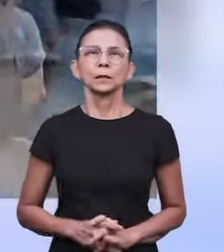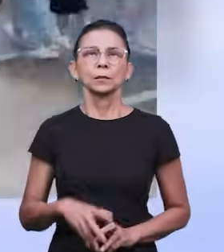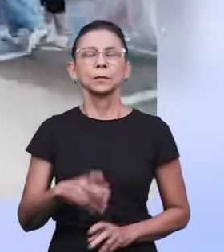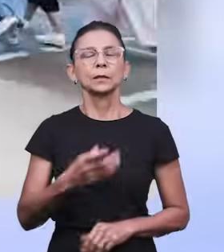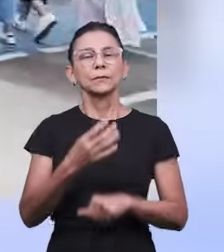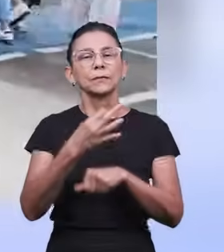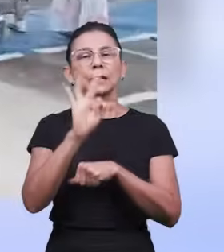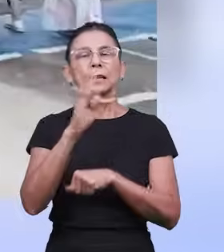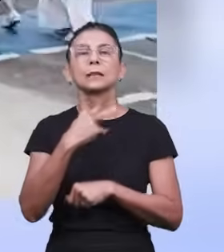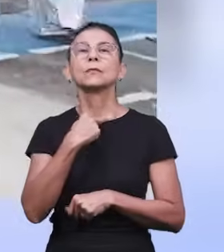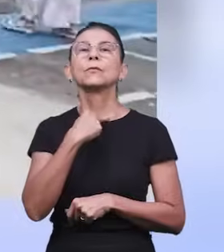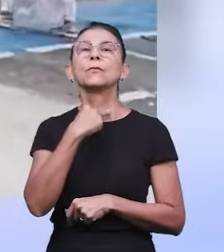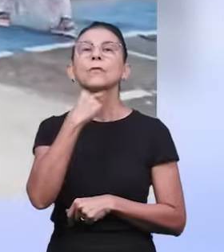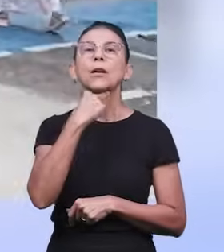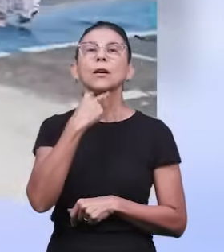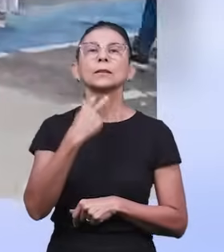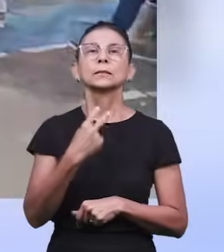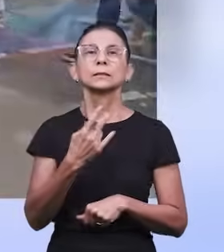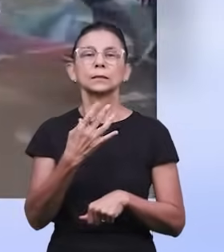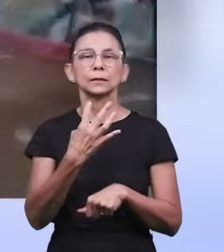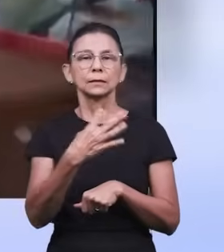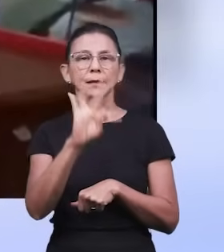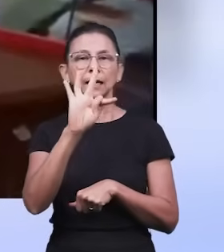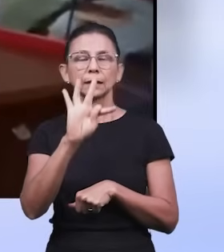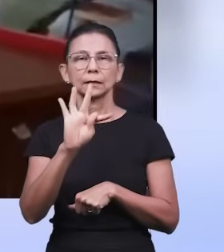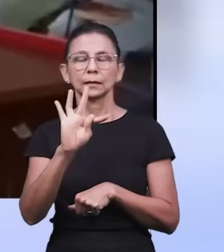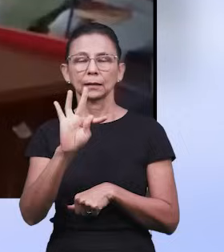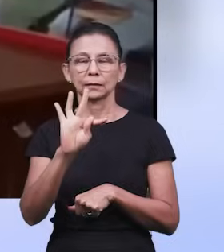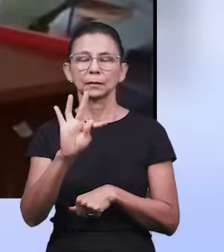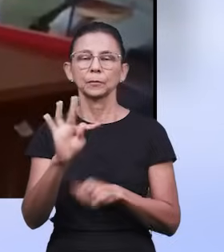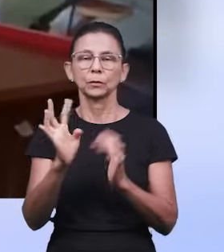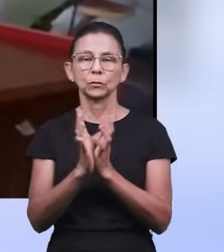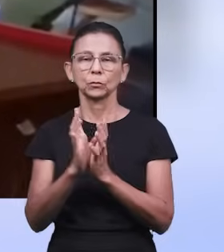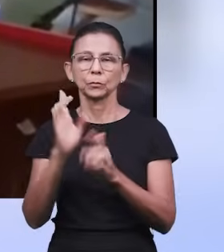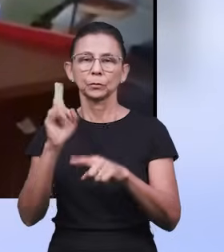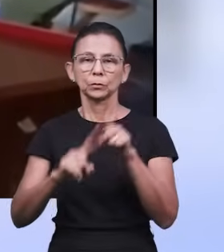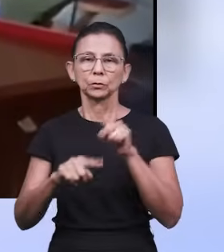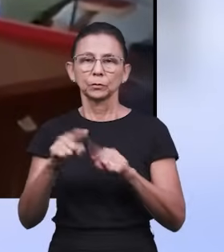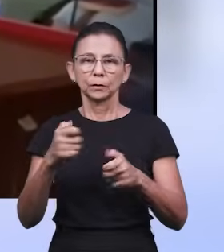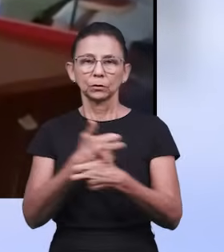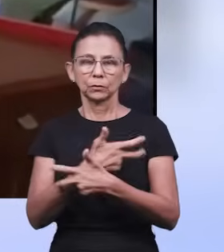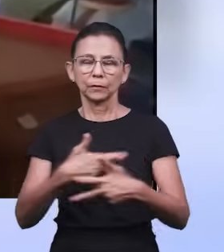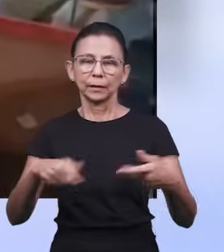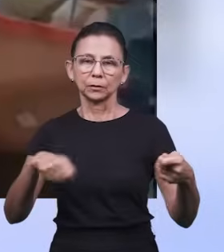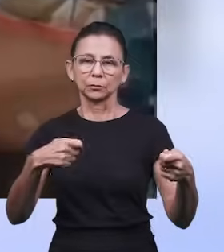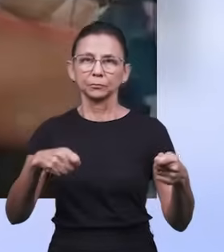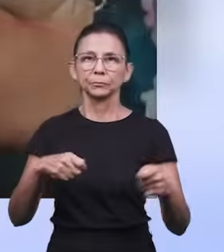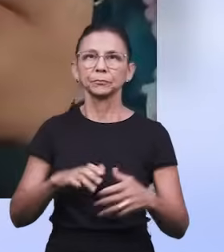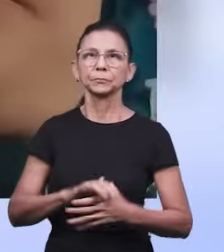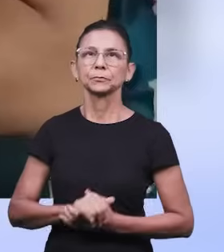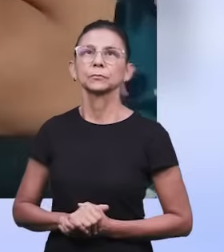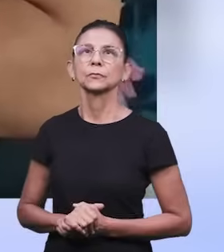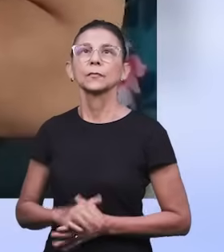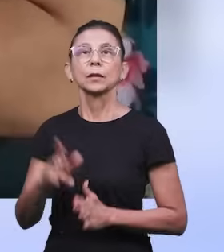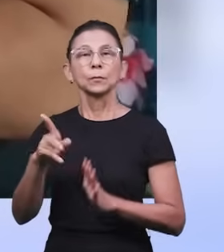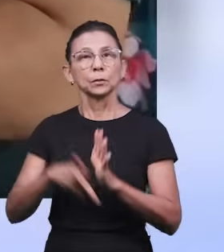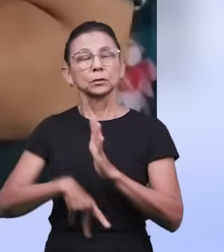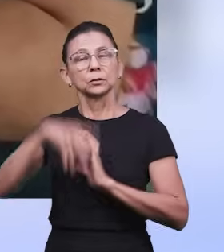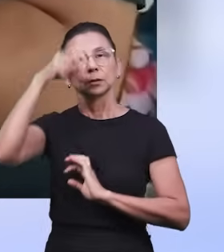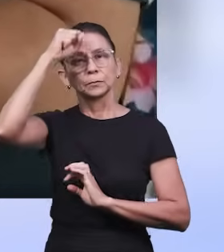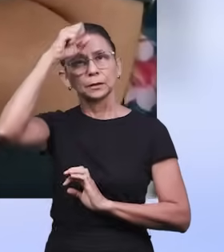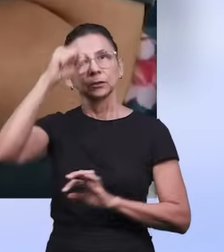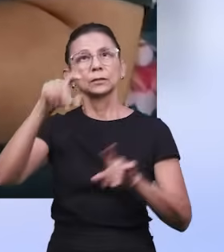sobre técnicas vocais e para os instrumentistas. Os adolescentes do projeto Aprendiz também receberam essa bênção, e